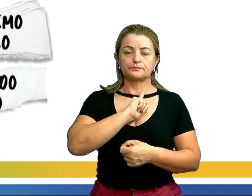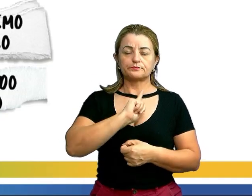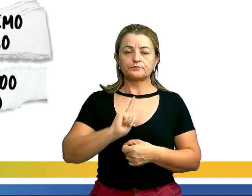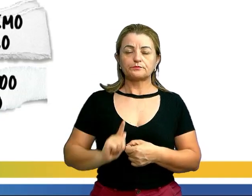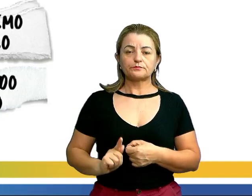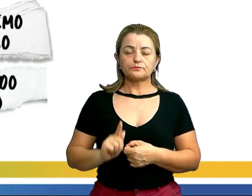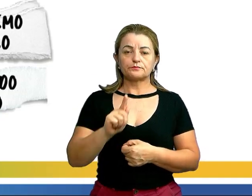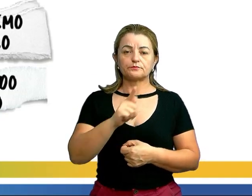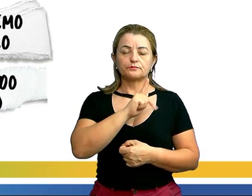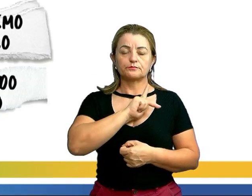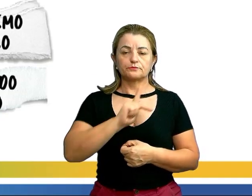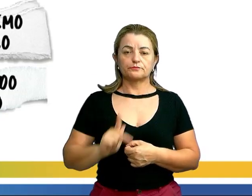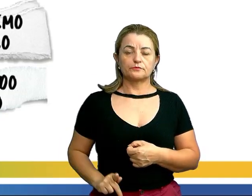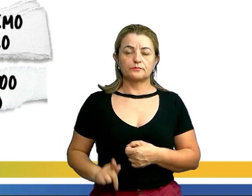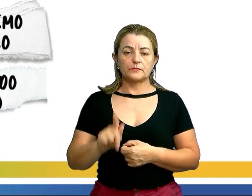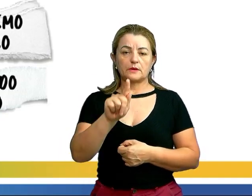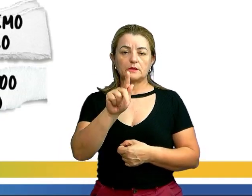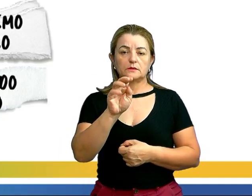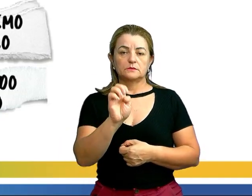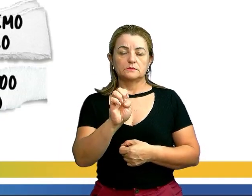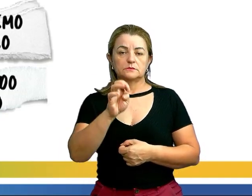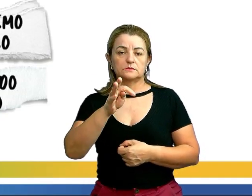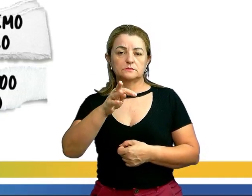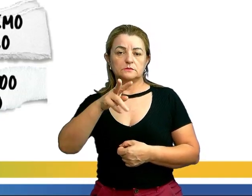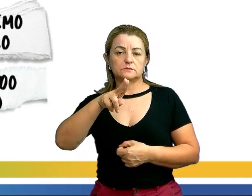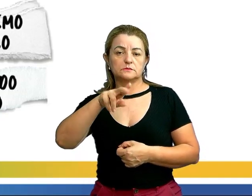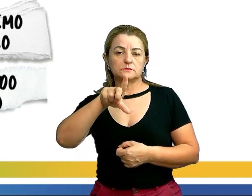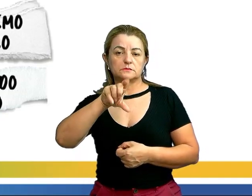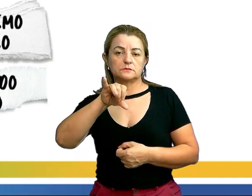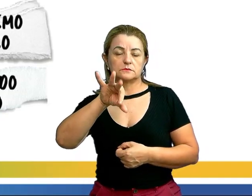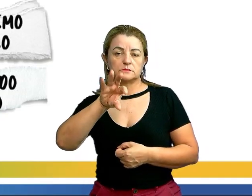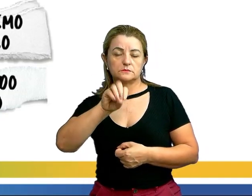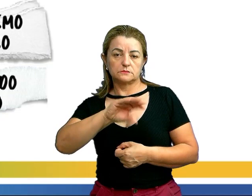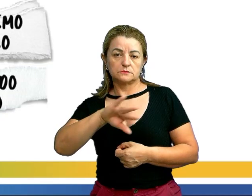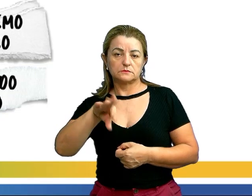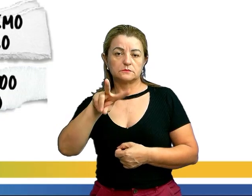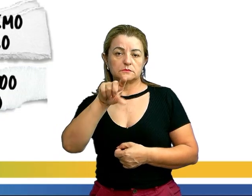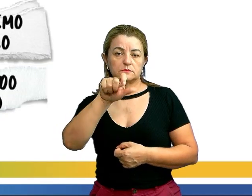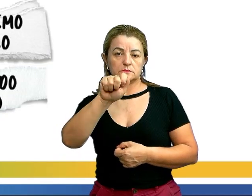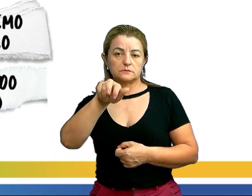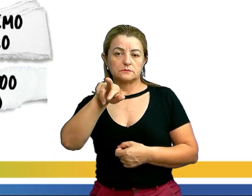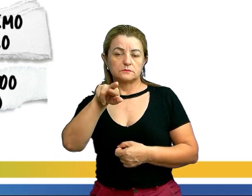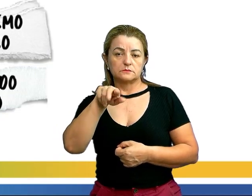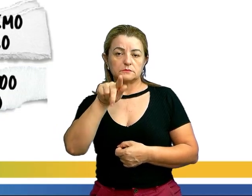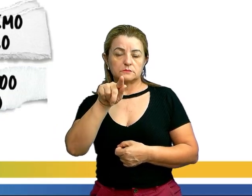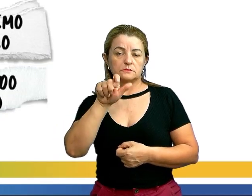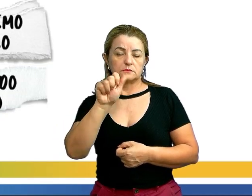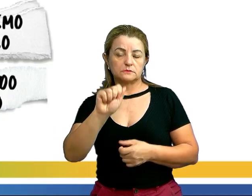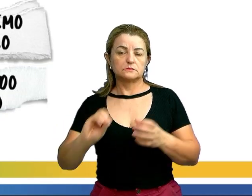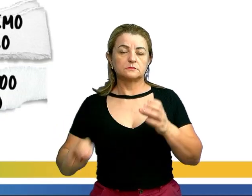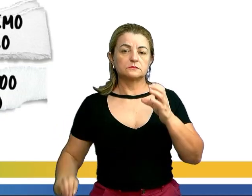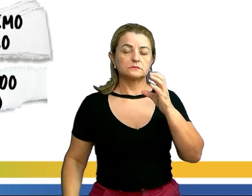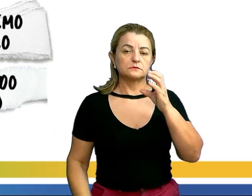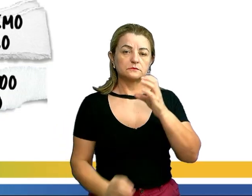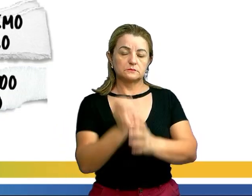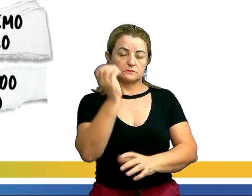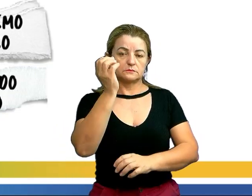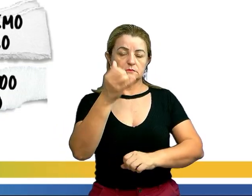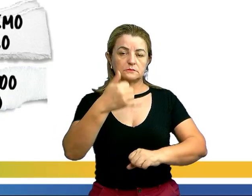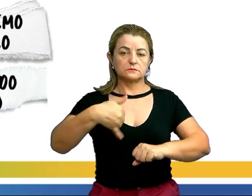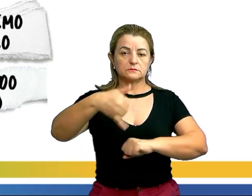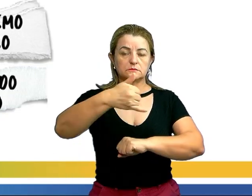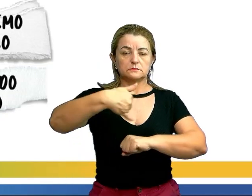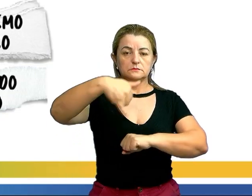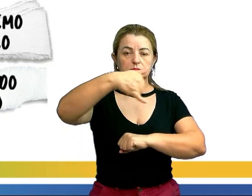momento finale da era Vargas, marcado pelo nacionalismo econômico, a criação da Petrobras, né, o petróleo